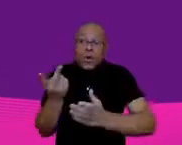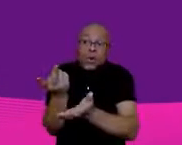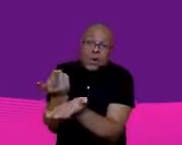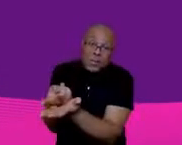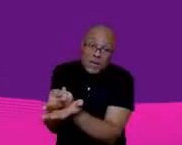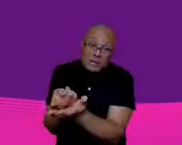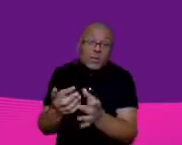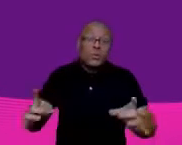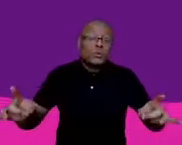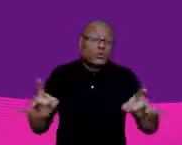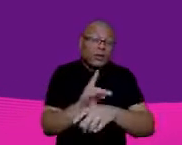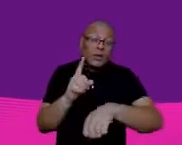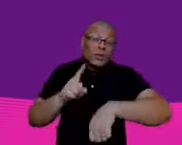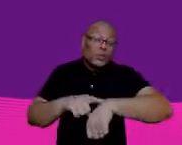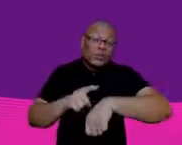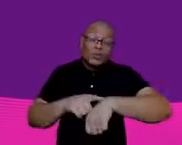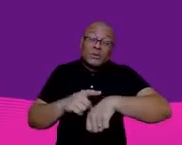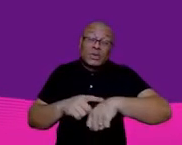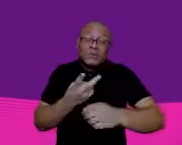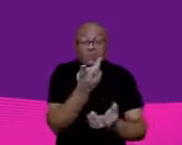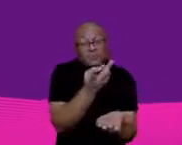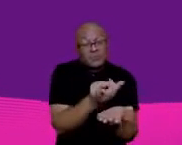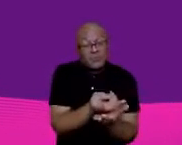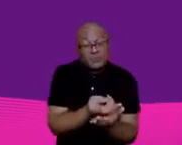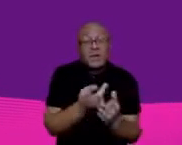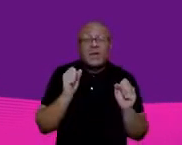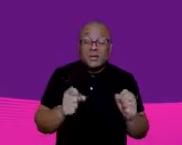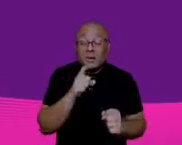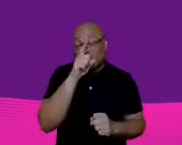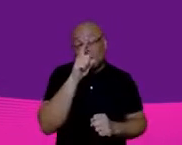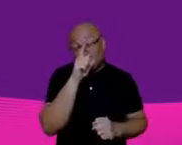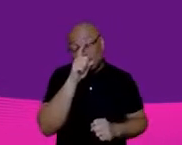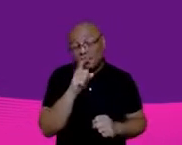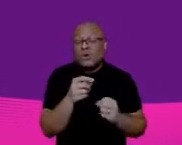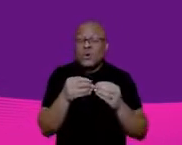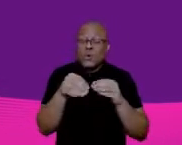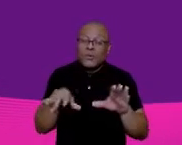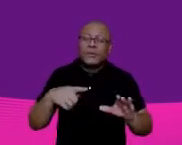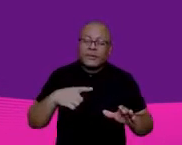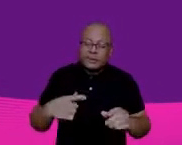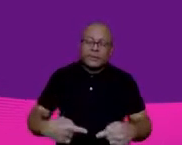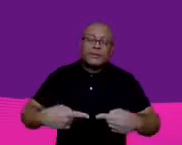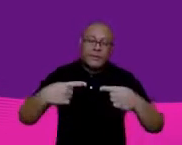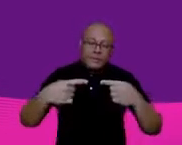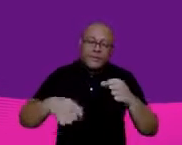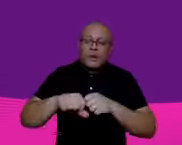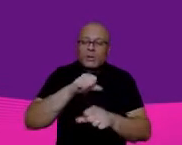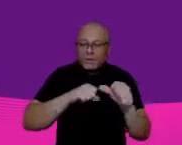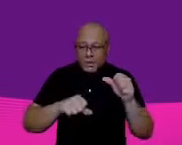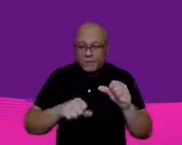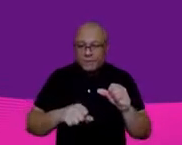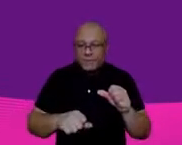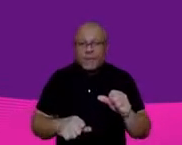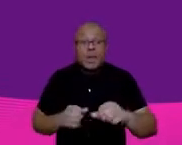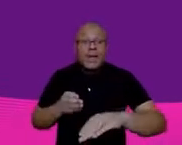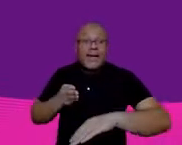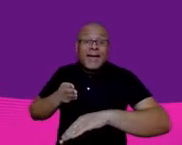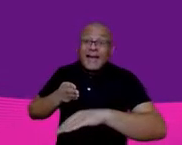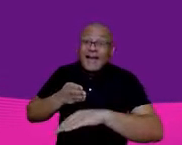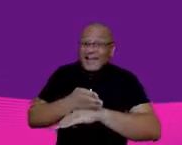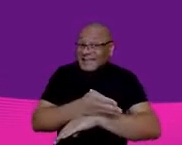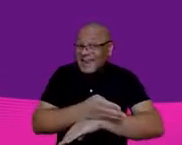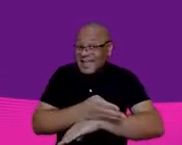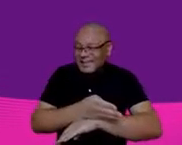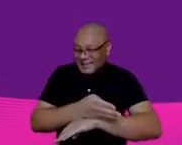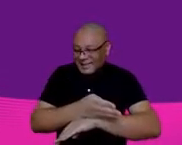de internação, maior risco de complicações. Então, são desafios a serem superados, né? O ponto de entrada para uma fixação intramedular de uma haste